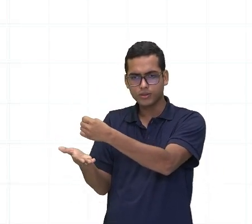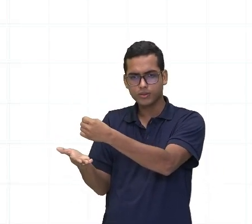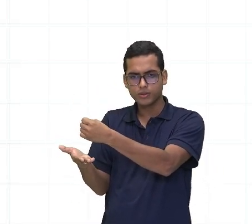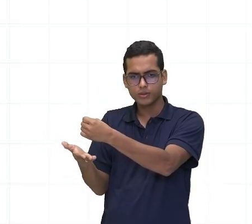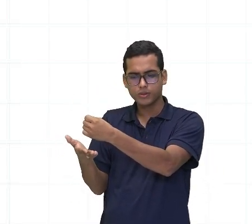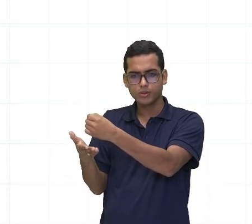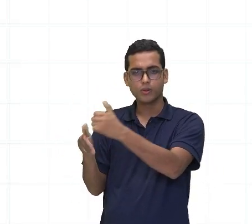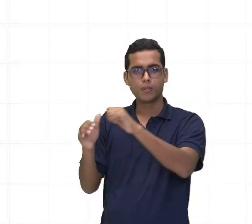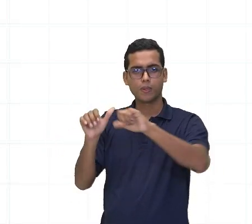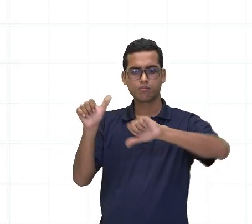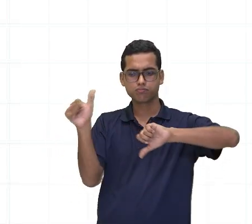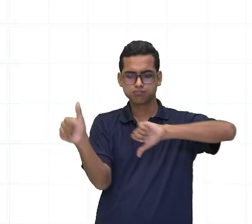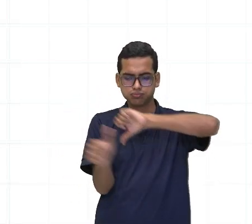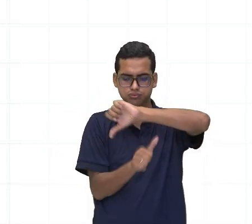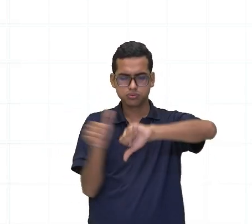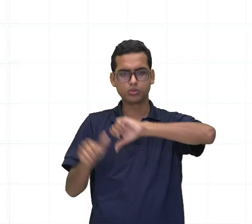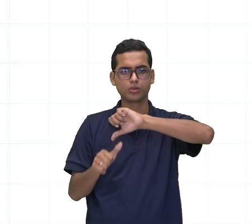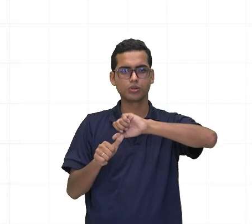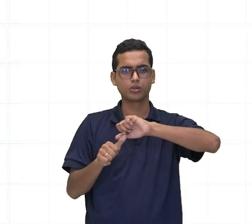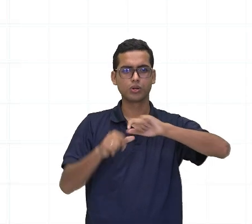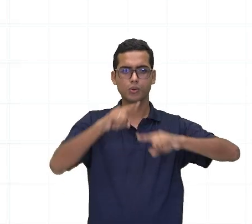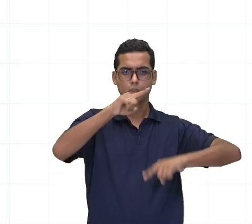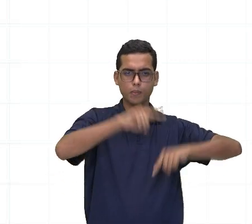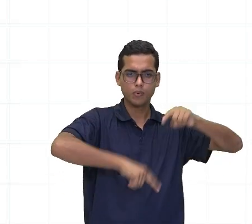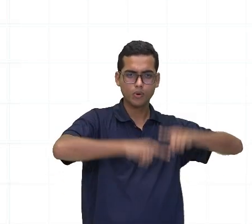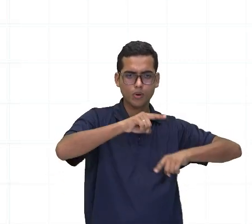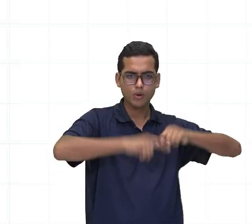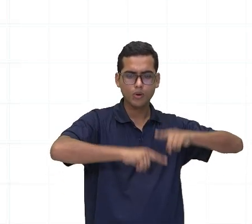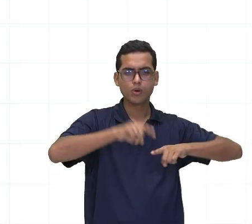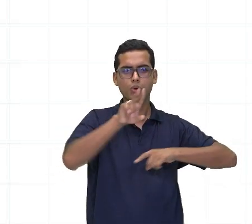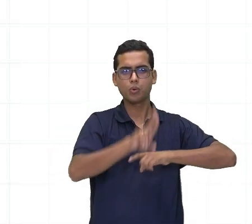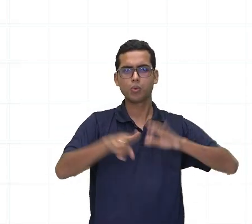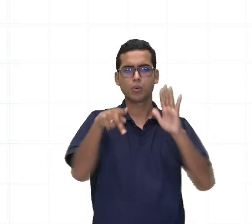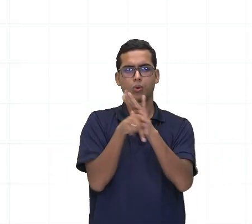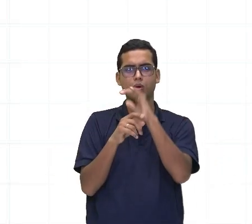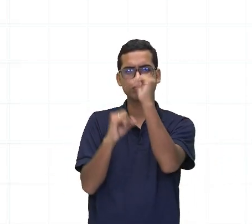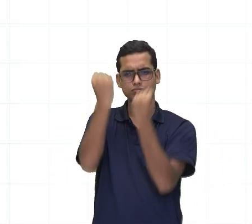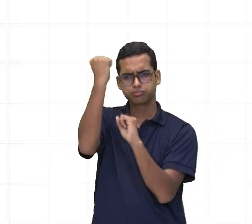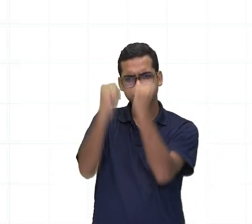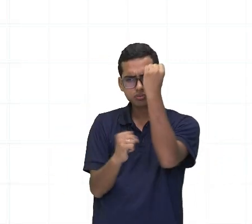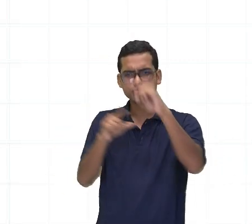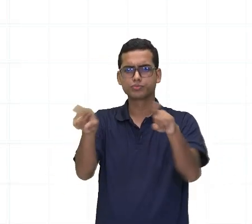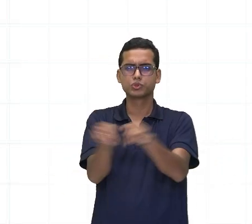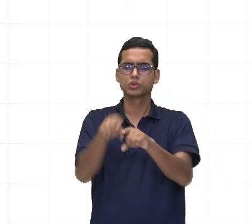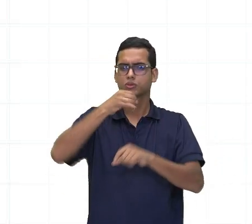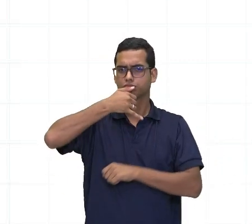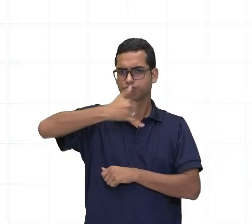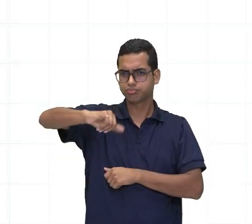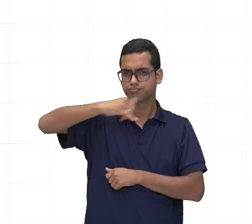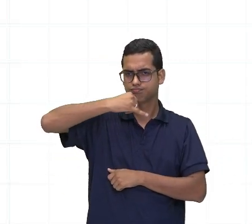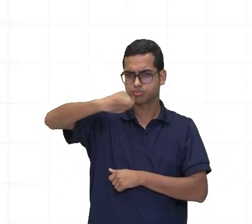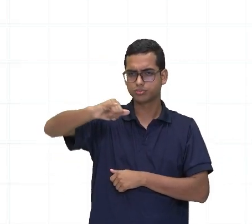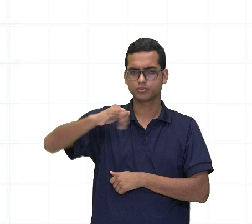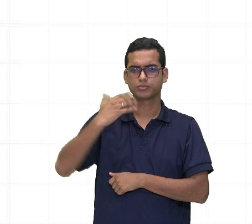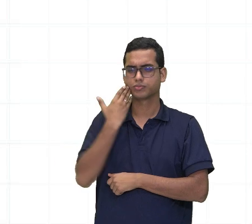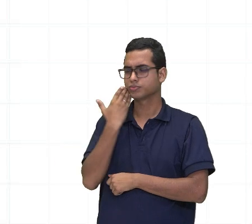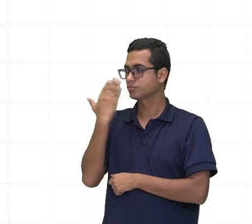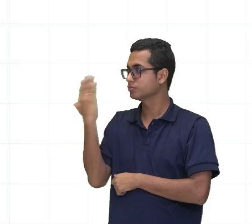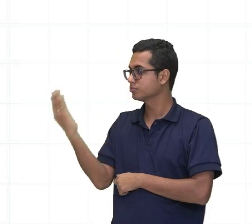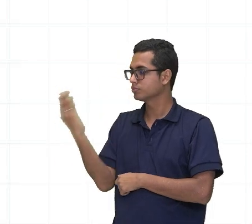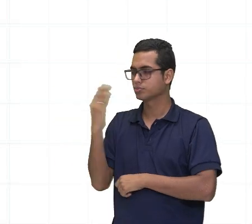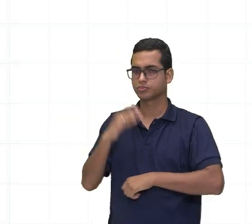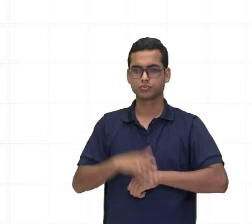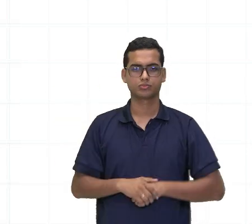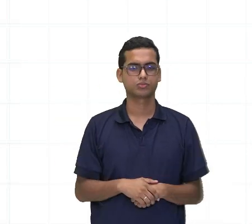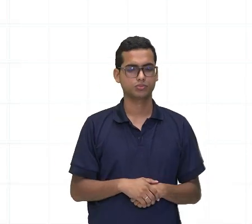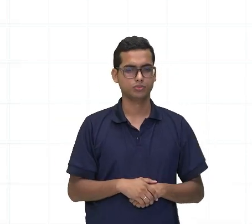em produtos acabados, usando máquinas e energia, certo? Então, observe aí que